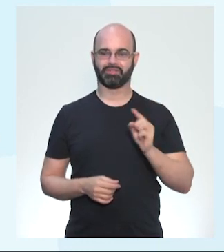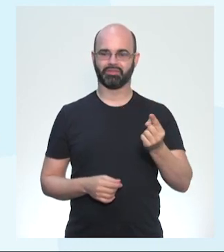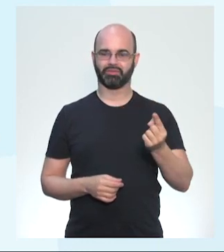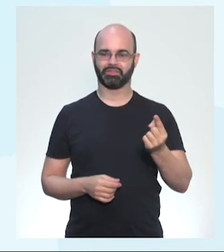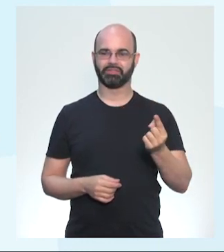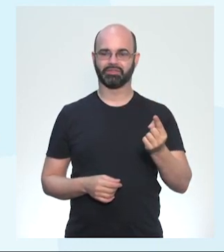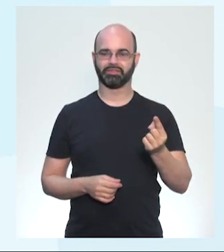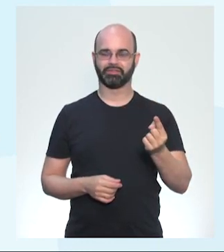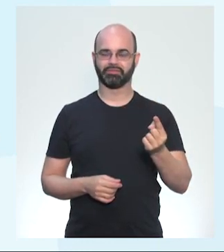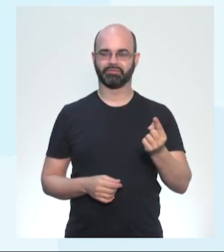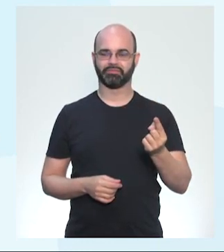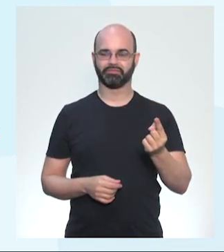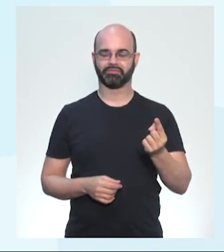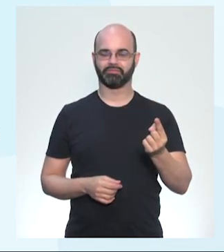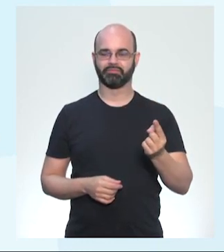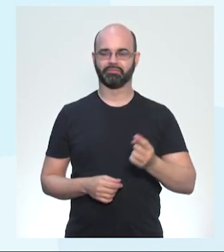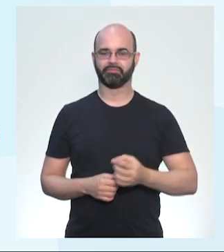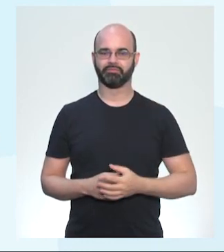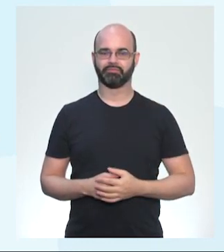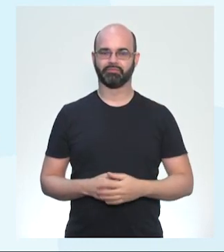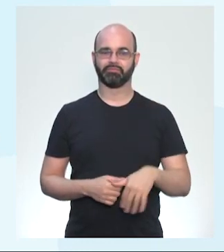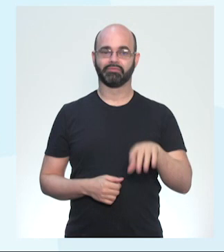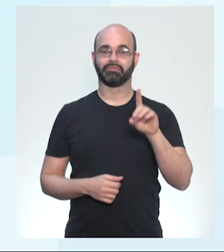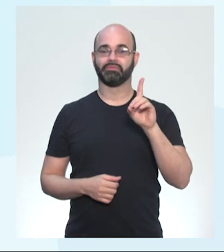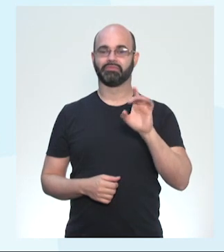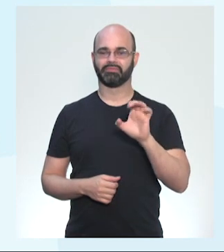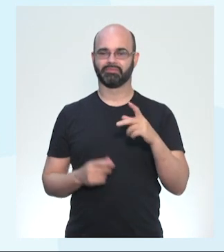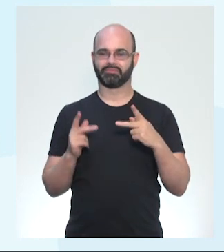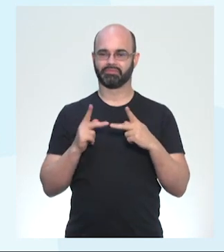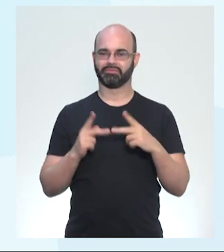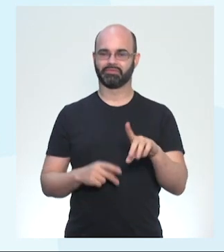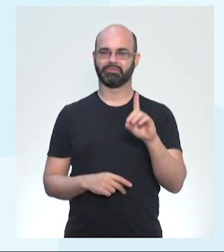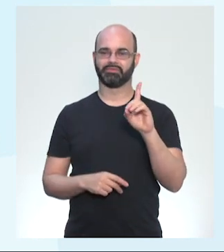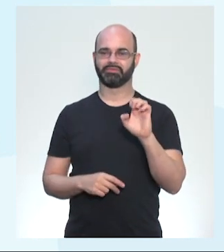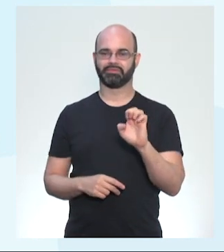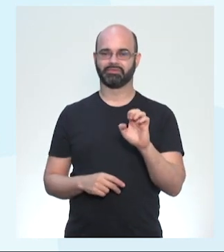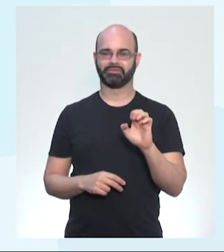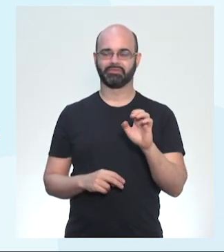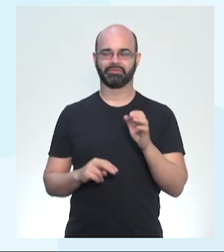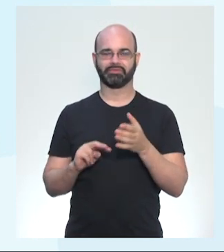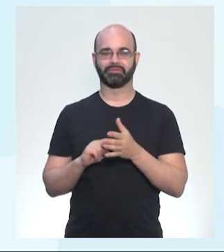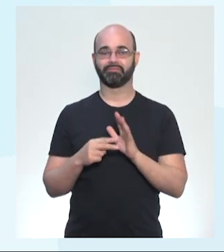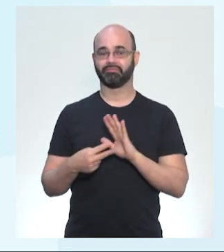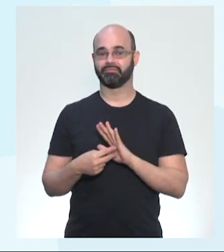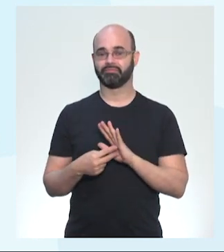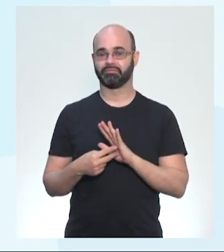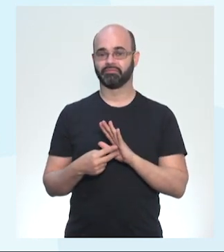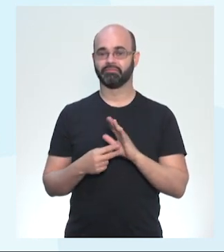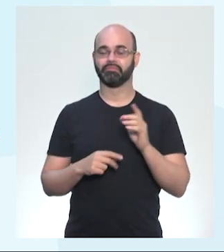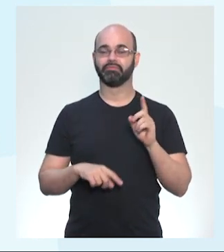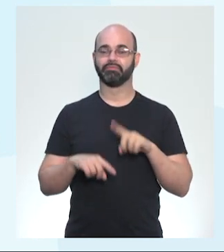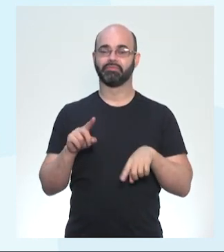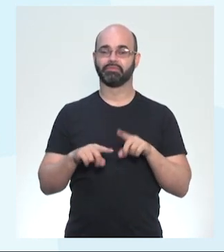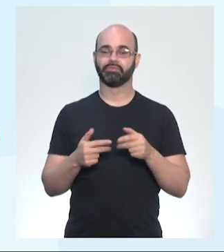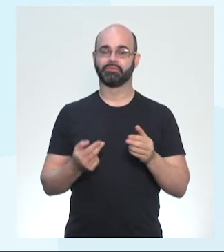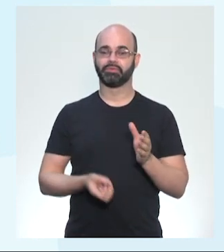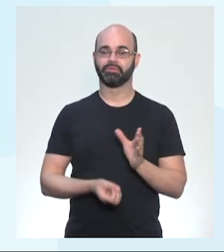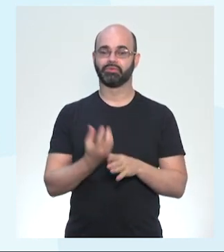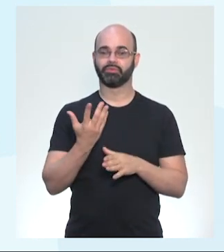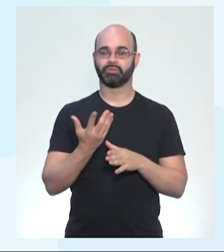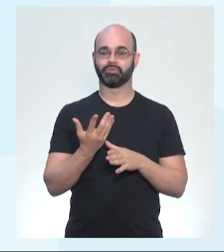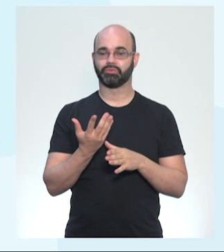210 milhões. A gente sabe muito bem que esse de, aqui, essa preposição em língua portuguesa, né, ela vira um produto quando a gente está fazendo